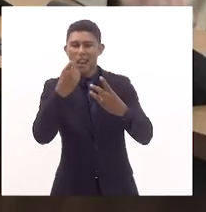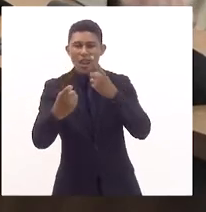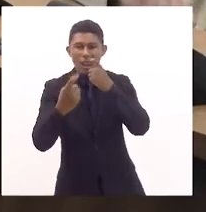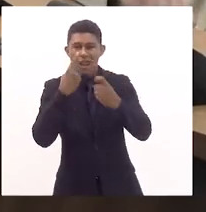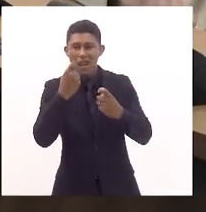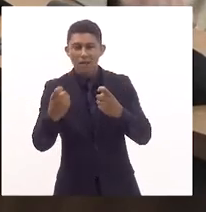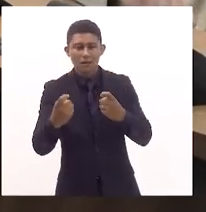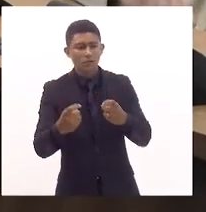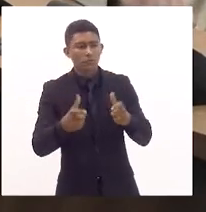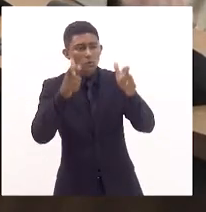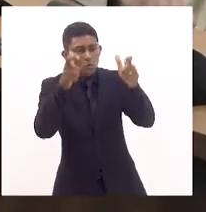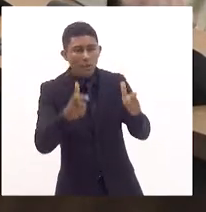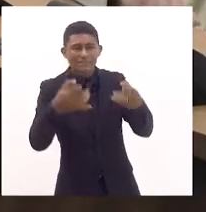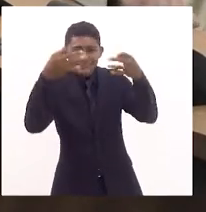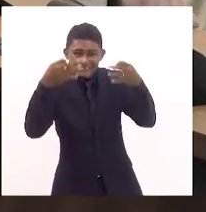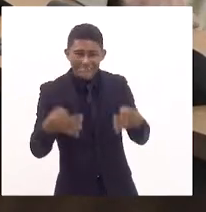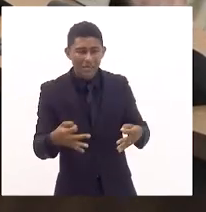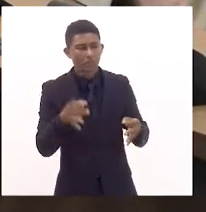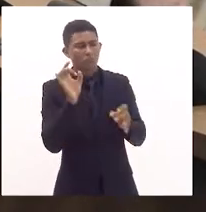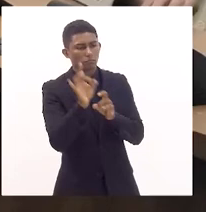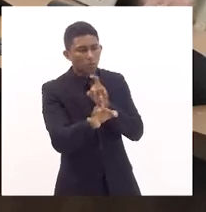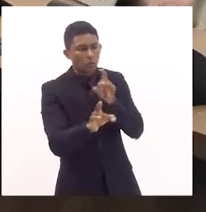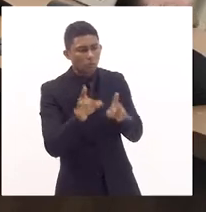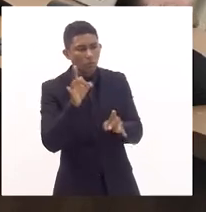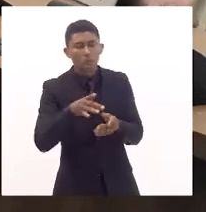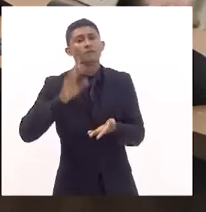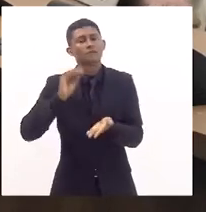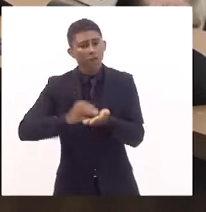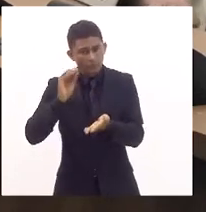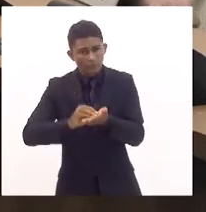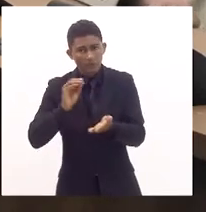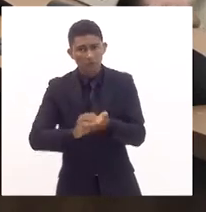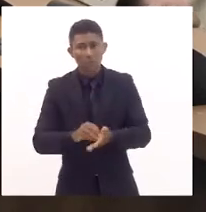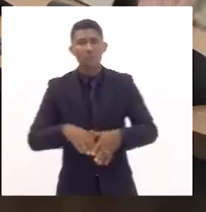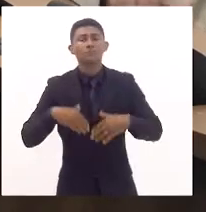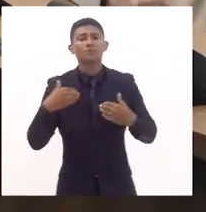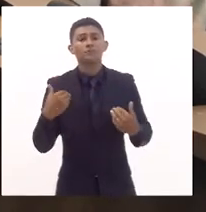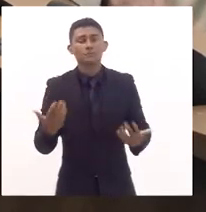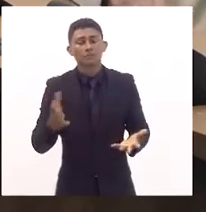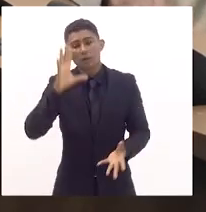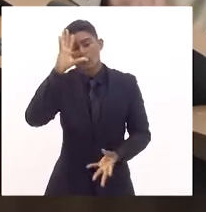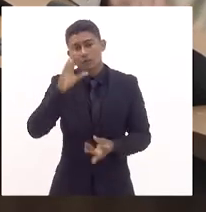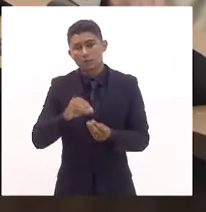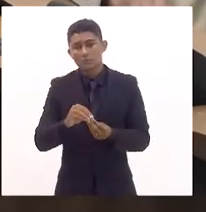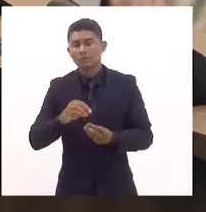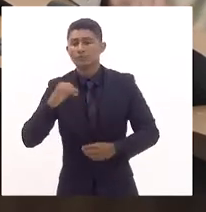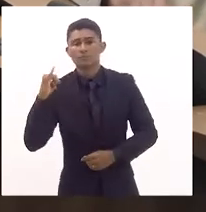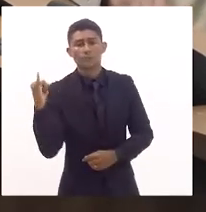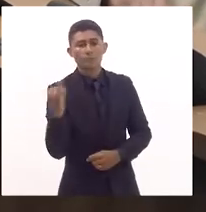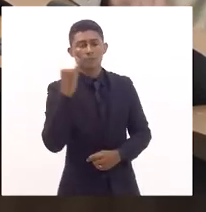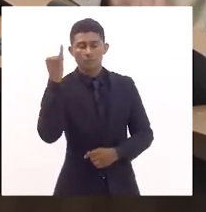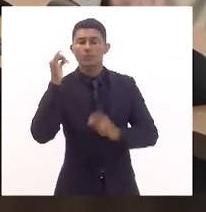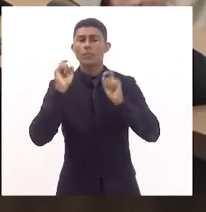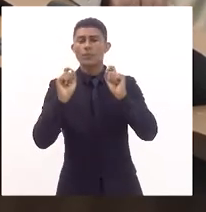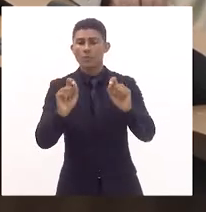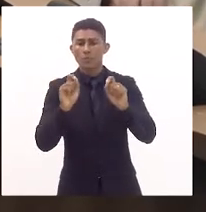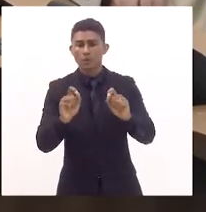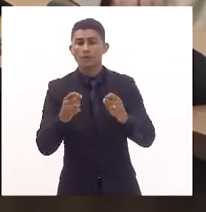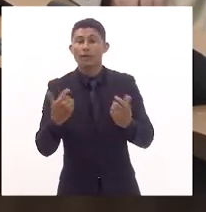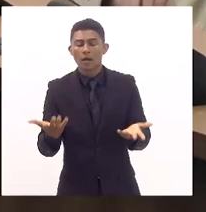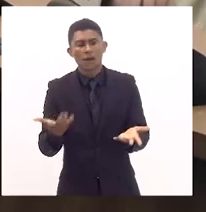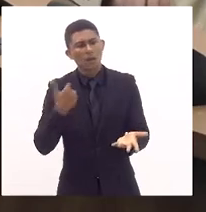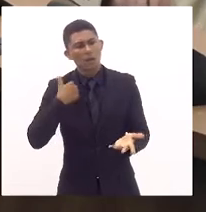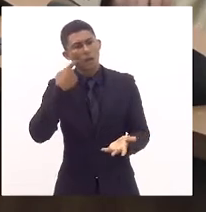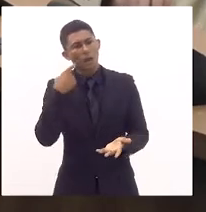lixo das cidades. Então, é muito importante e joga uma luz quando a gente vê